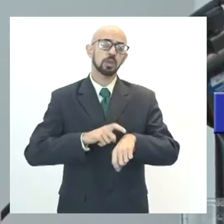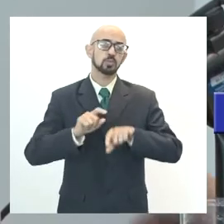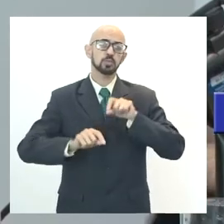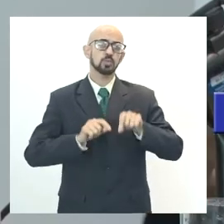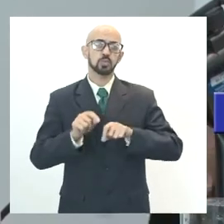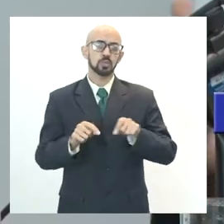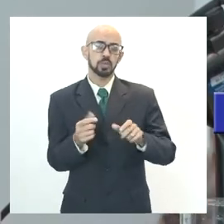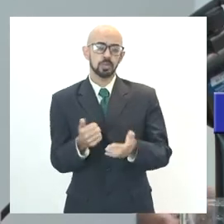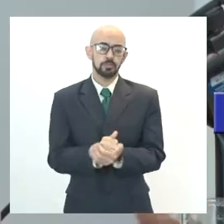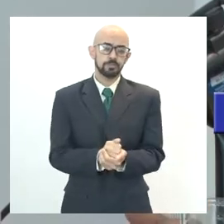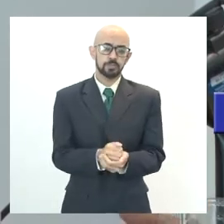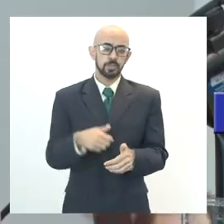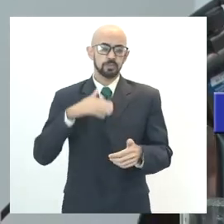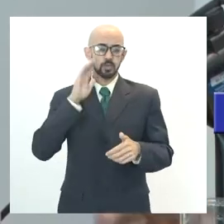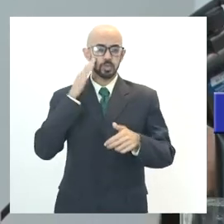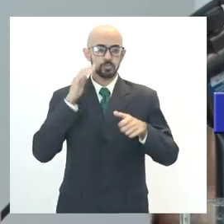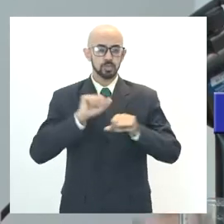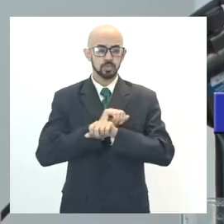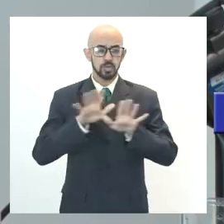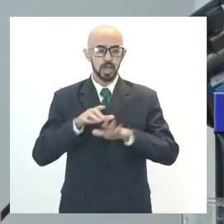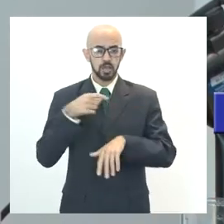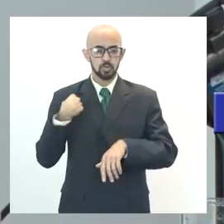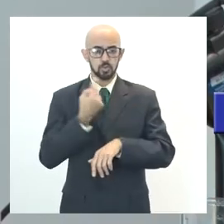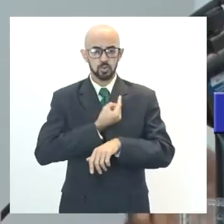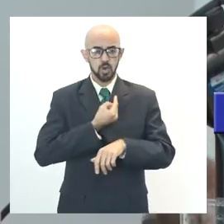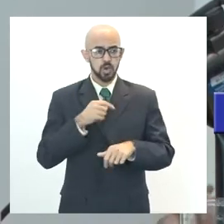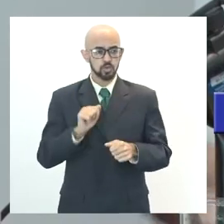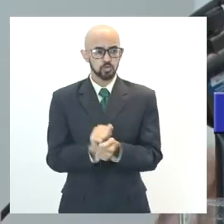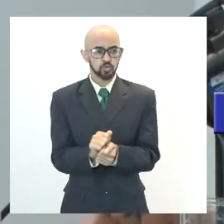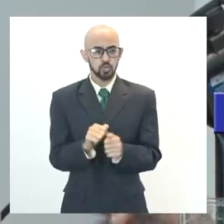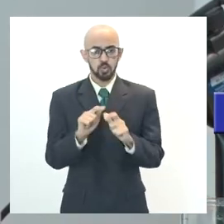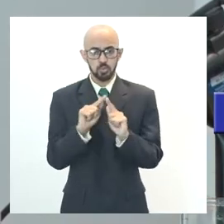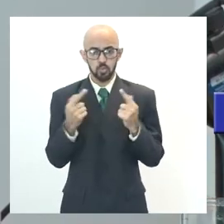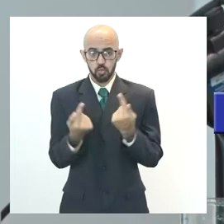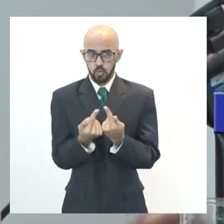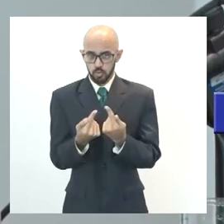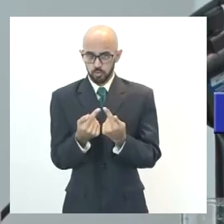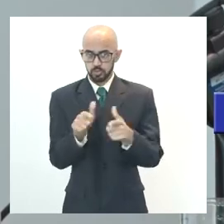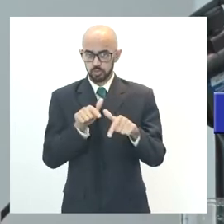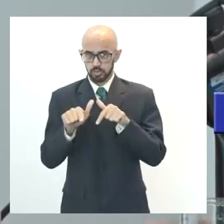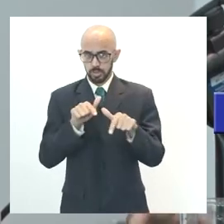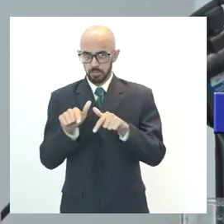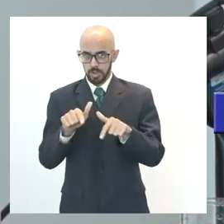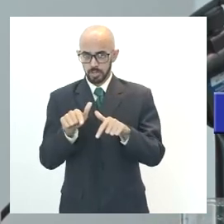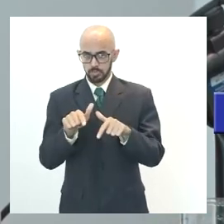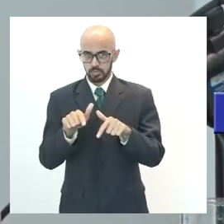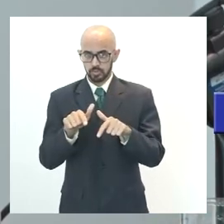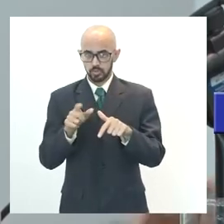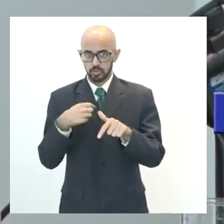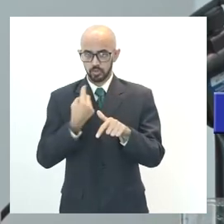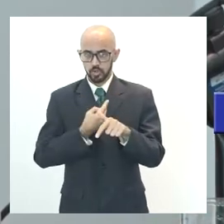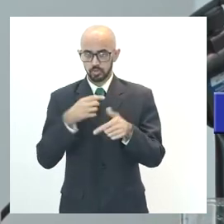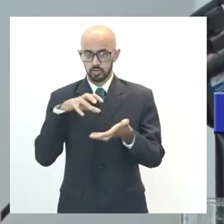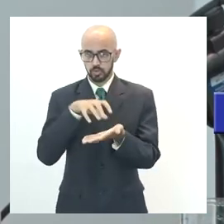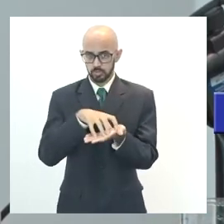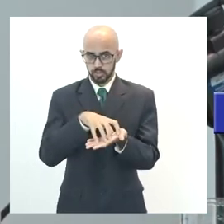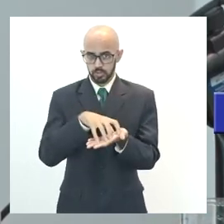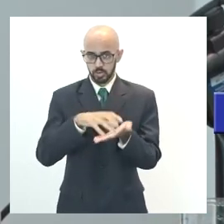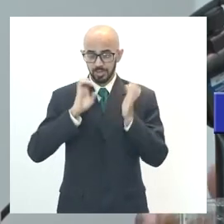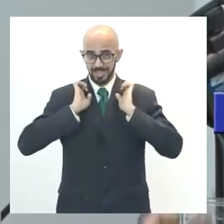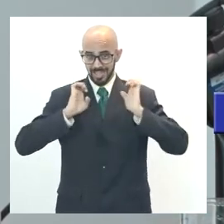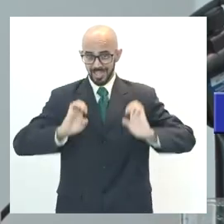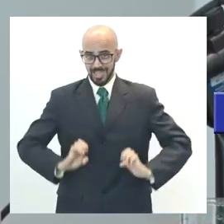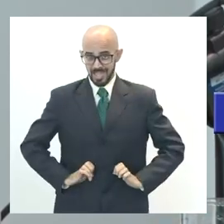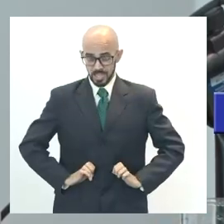e ao entendimento nosso da conta o GT não possui uma central ética Cidadão em inovadora